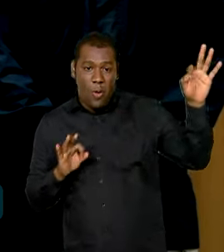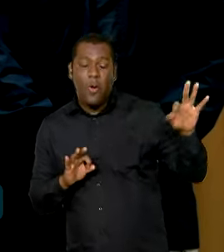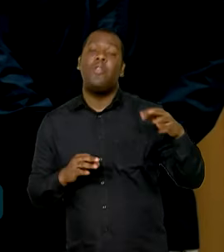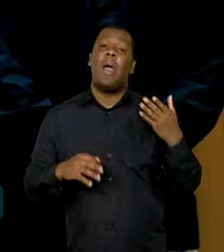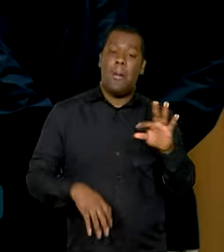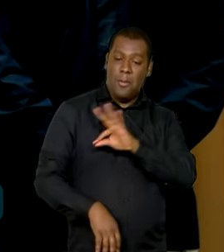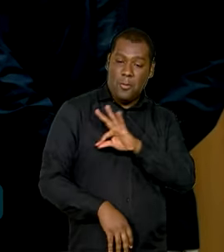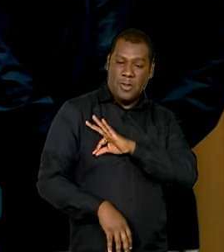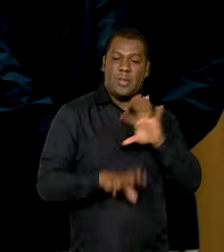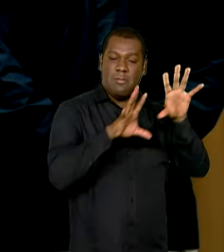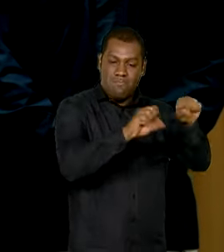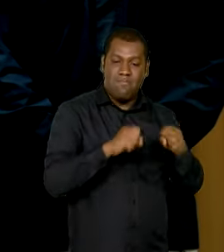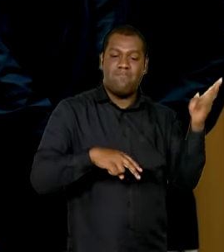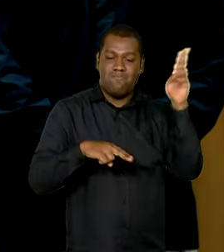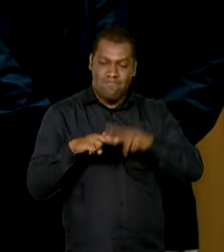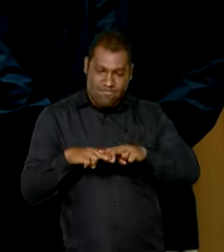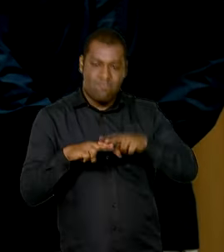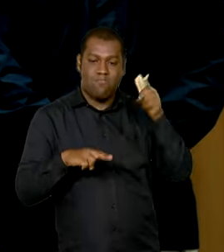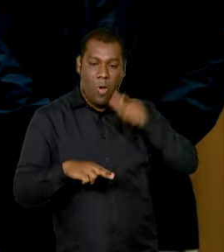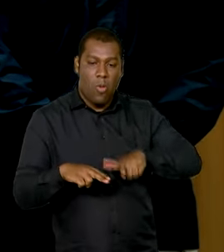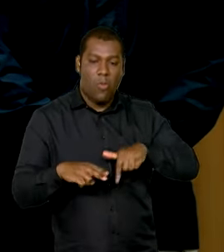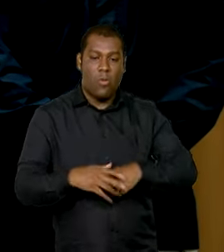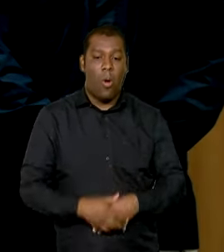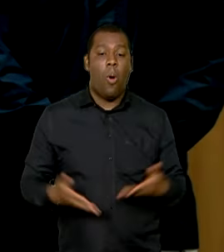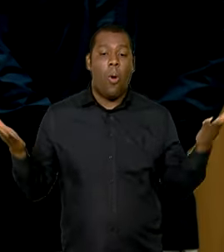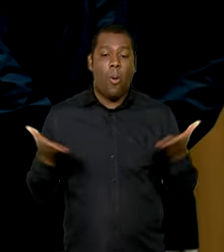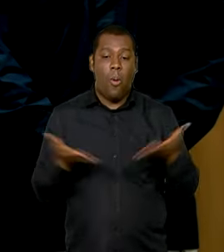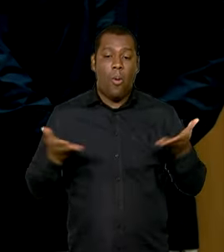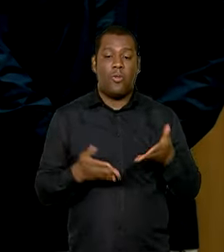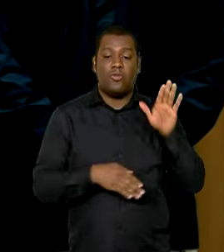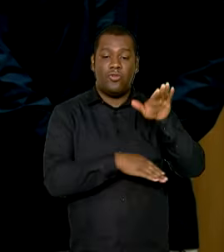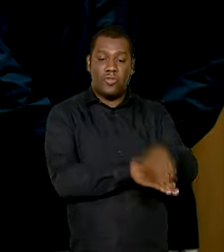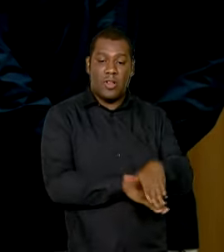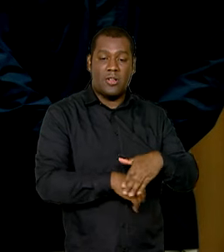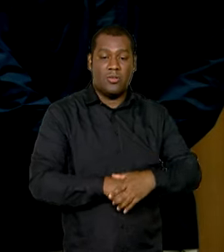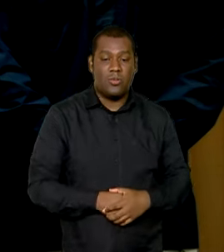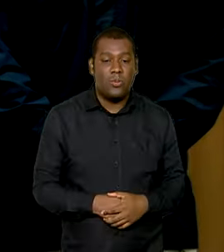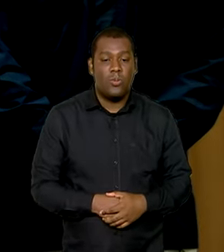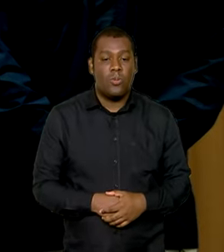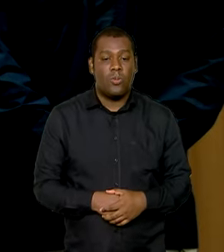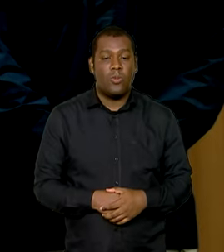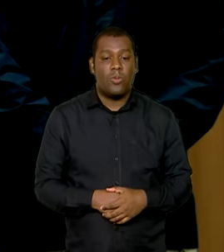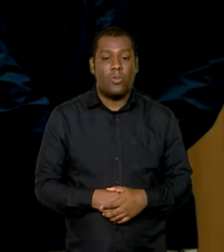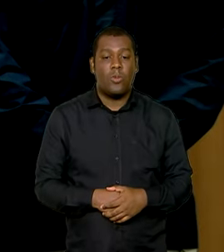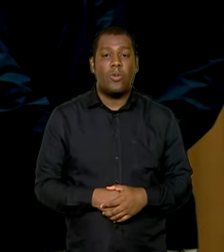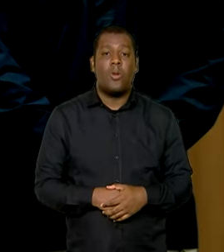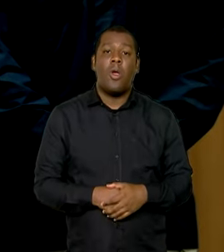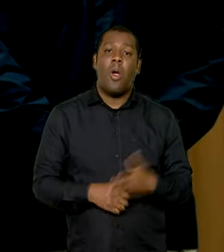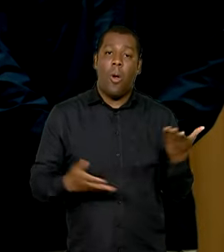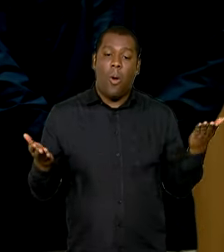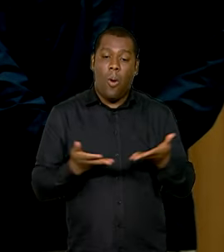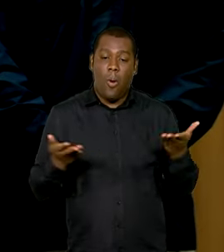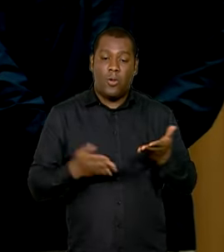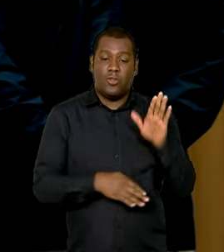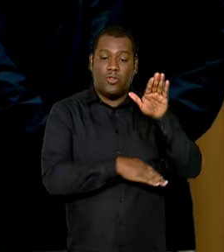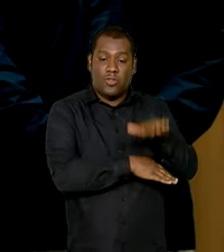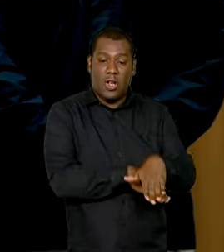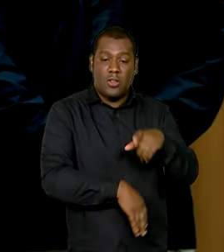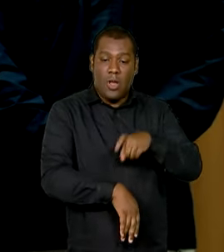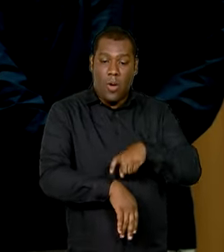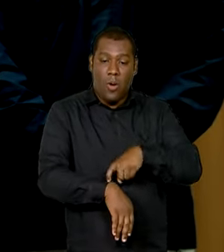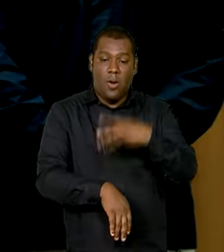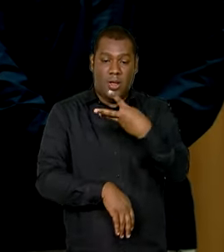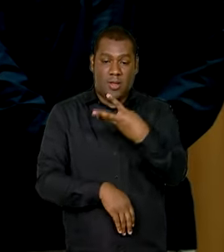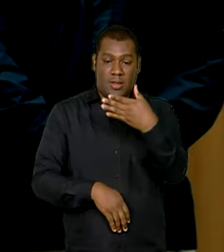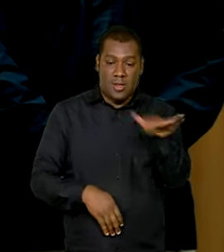quero anunciar que hoje à tarde foram detidos por volta das 13:30 na